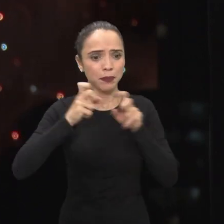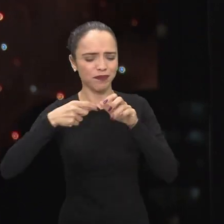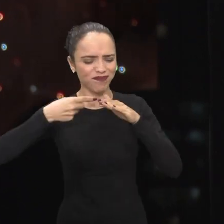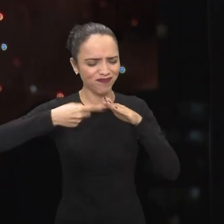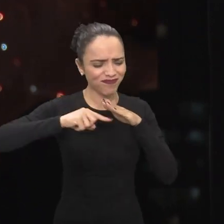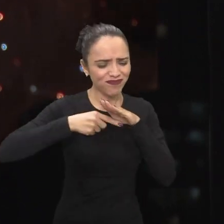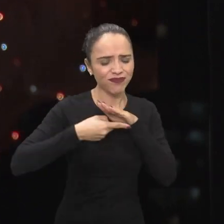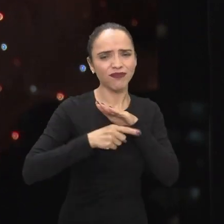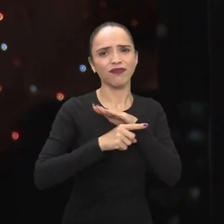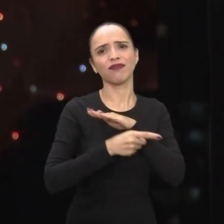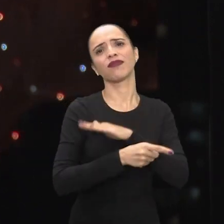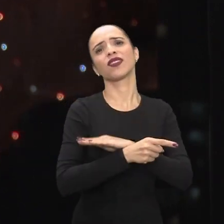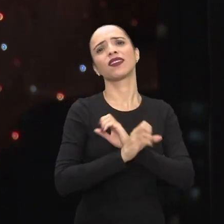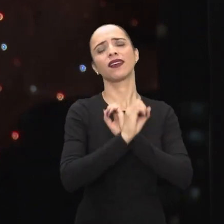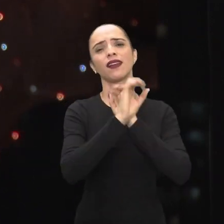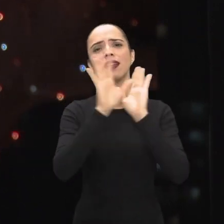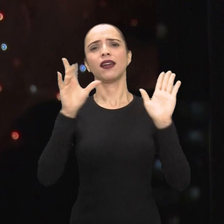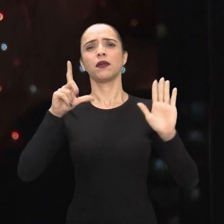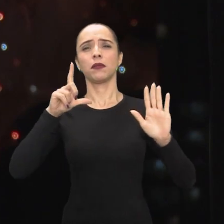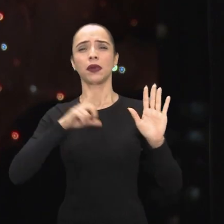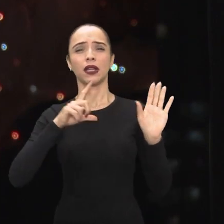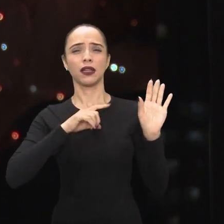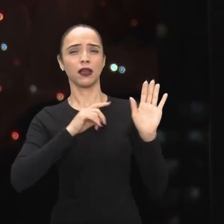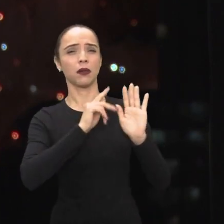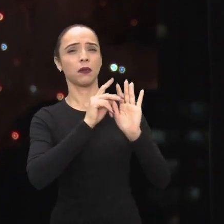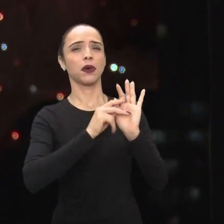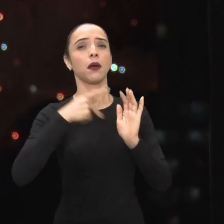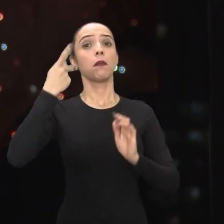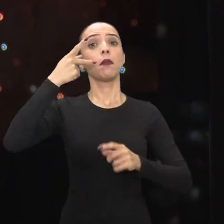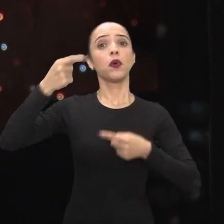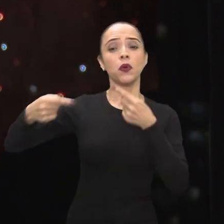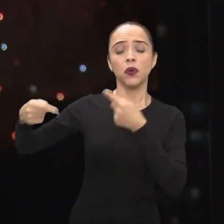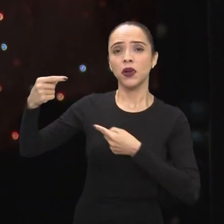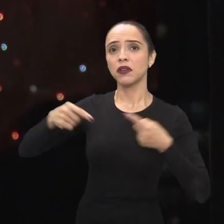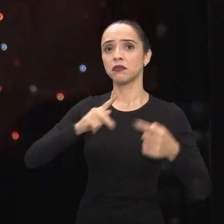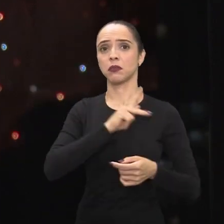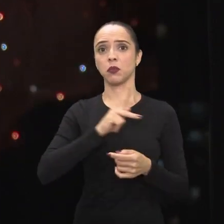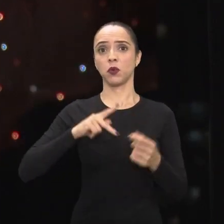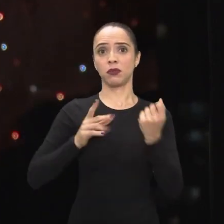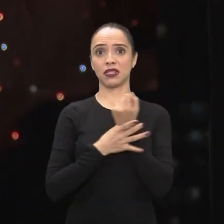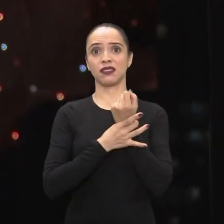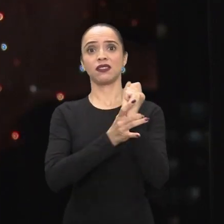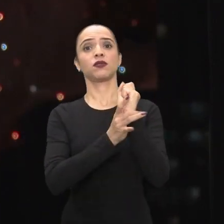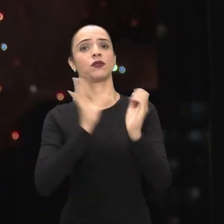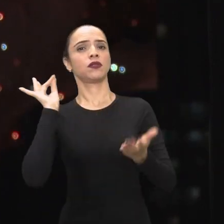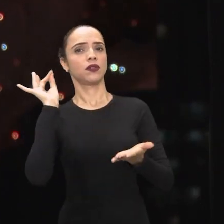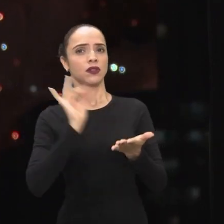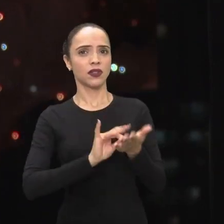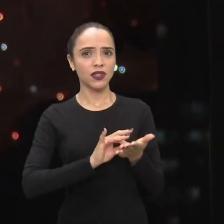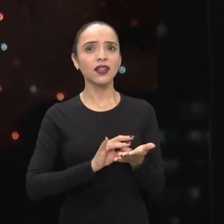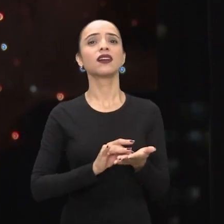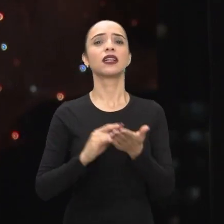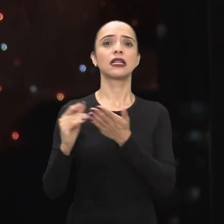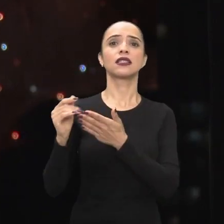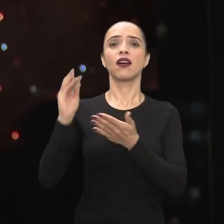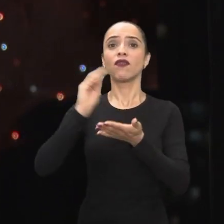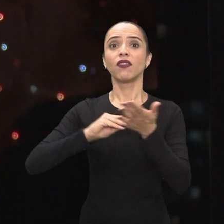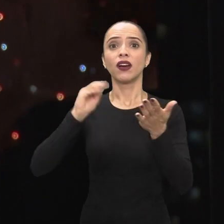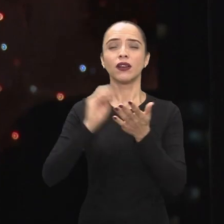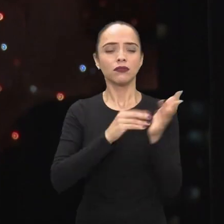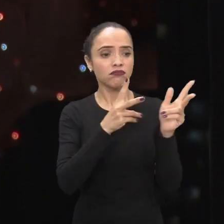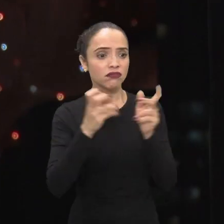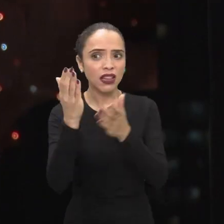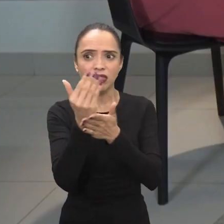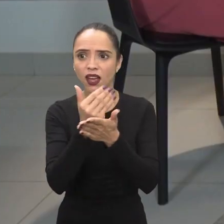né para uma formulação de uma política pública de segurança a gente não tá analisando corretamente os indicadores